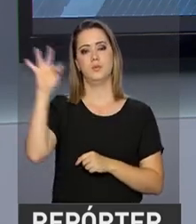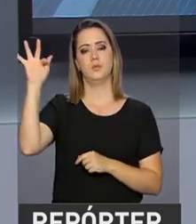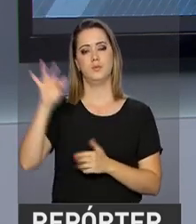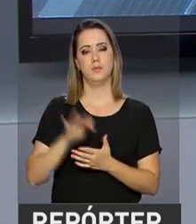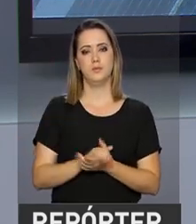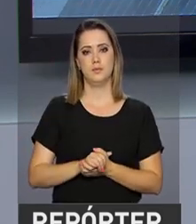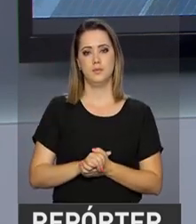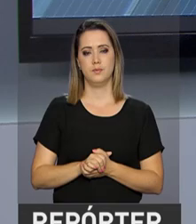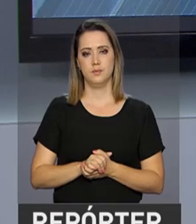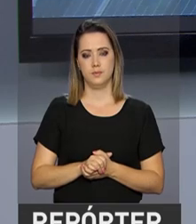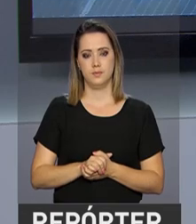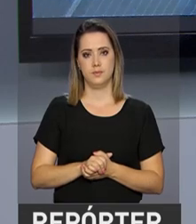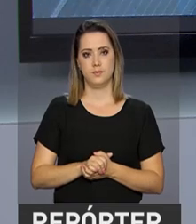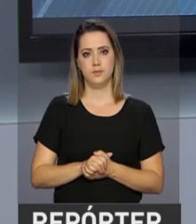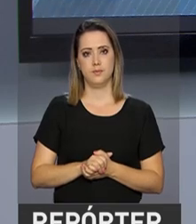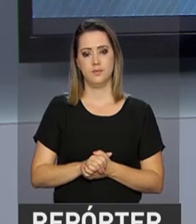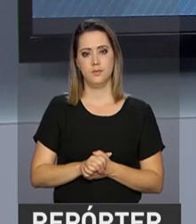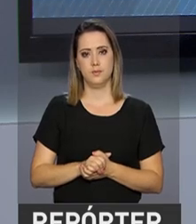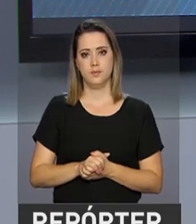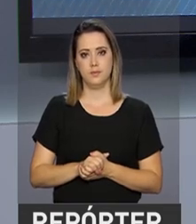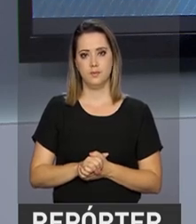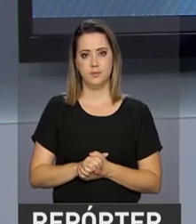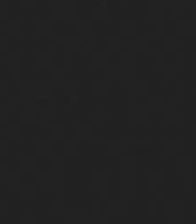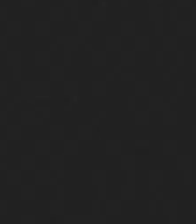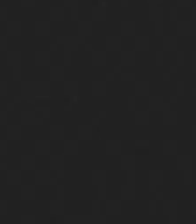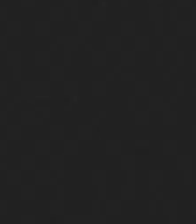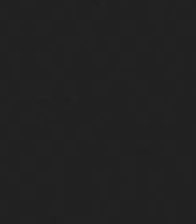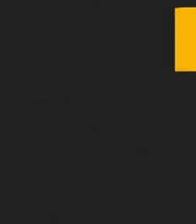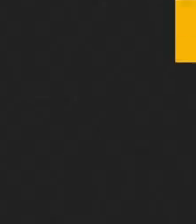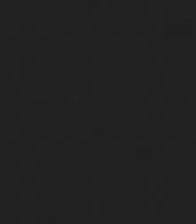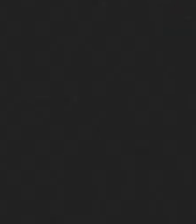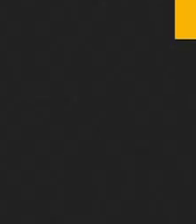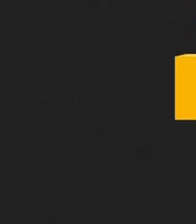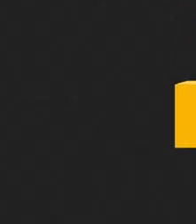NBR a TV do Governo Federal